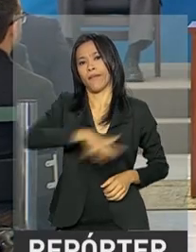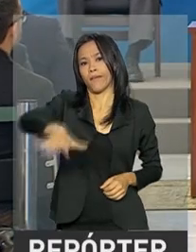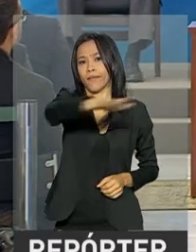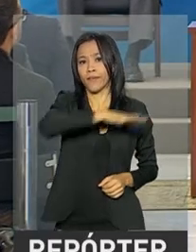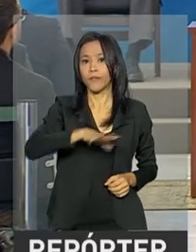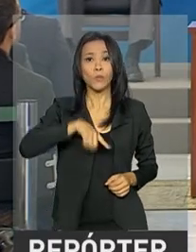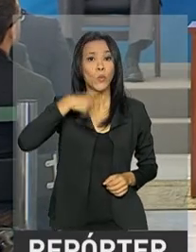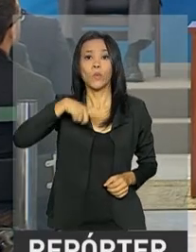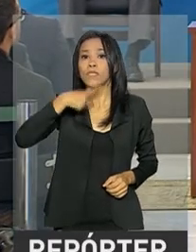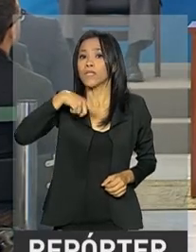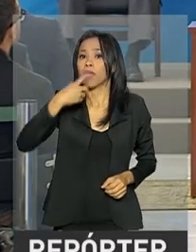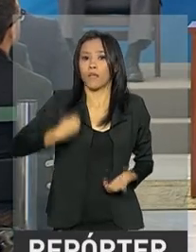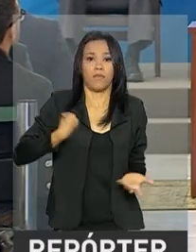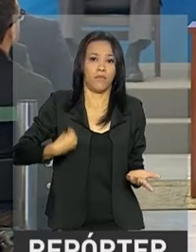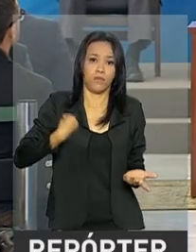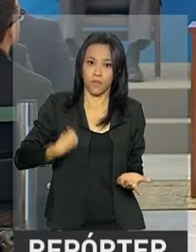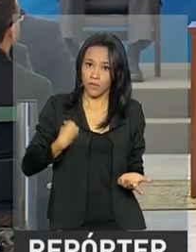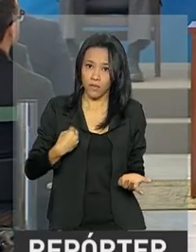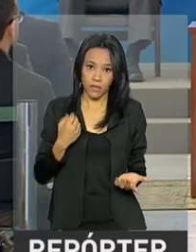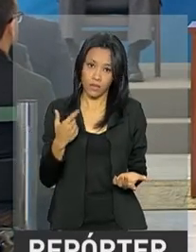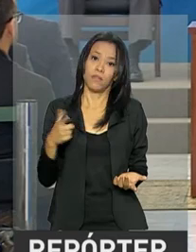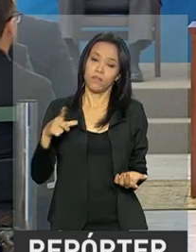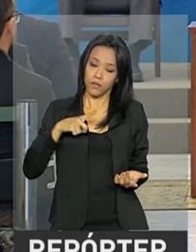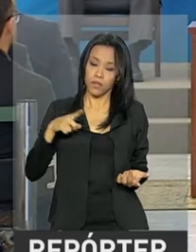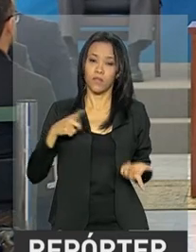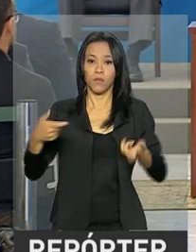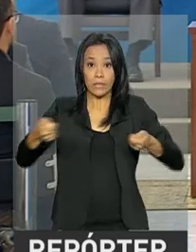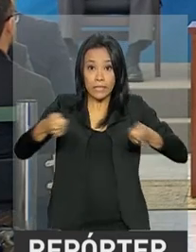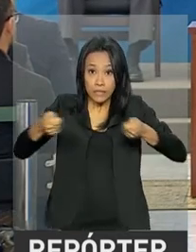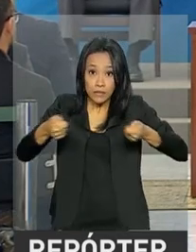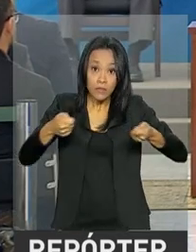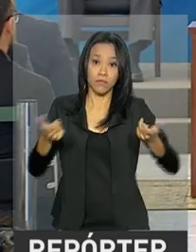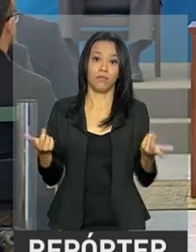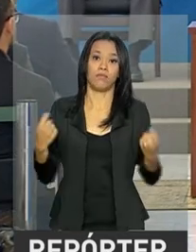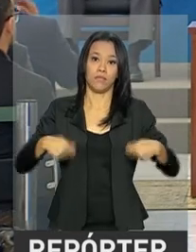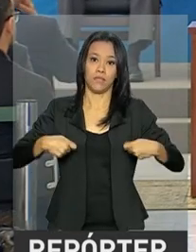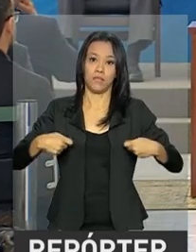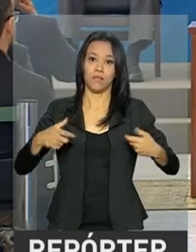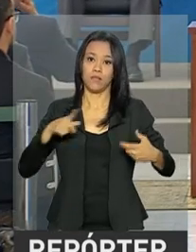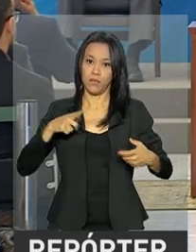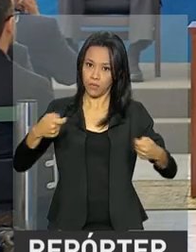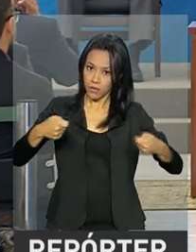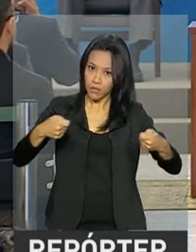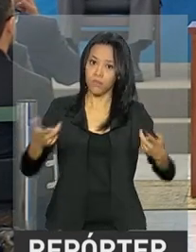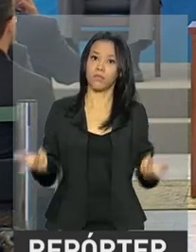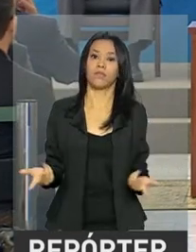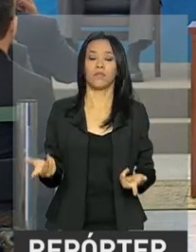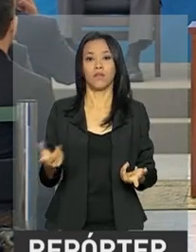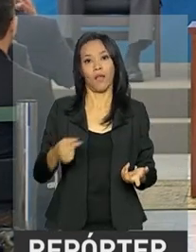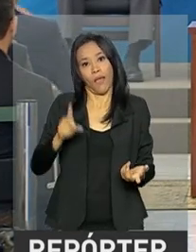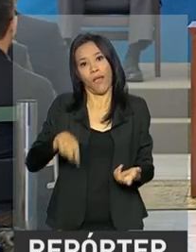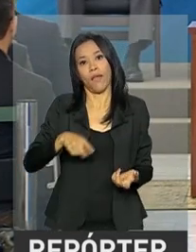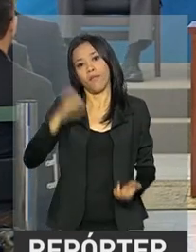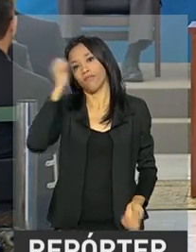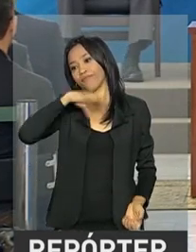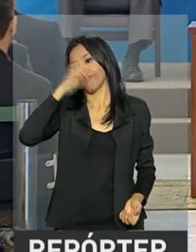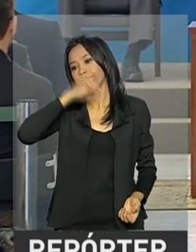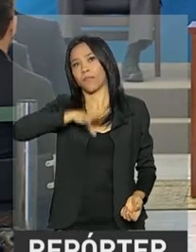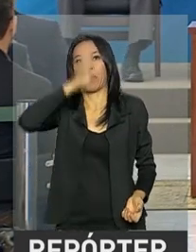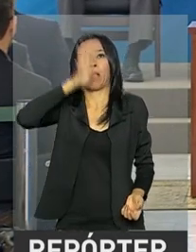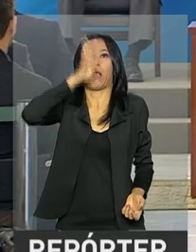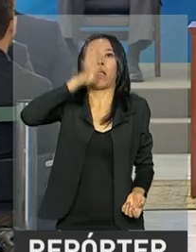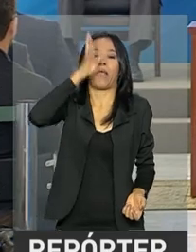sobreviver sem ter um equilíbrio ambiental seria uma manifestação de estupidez de stutz se